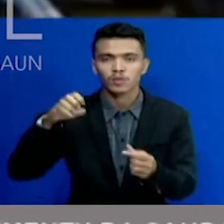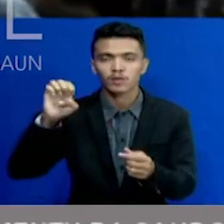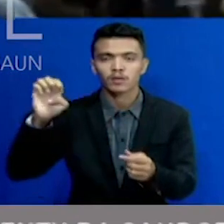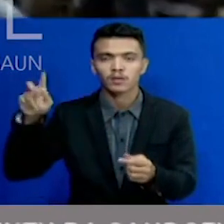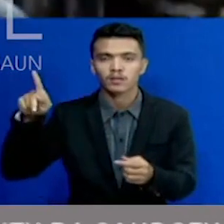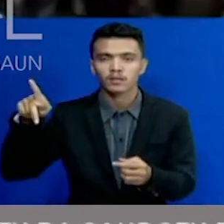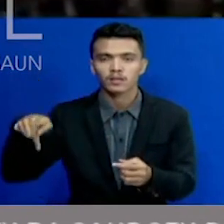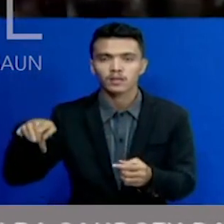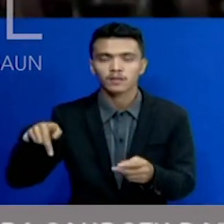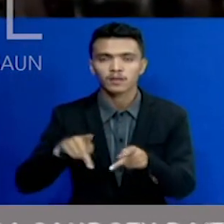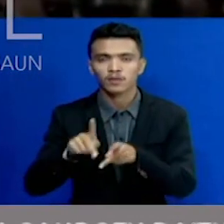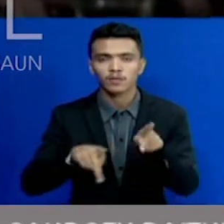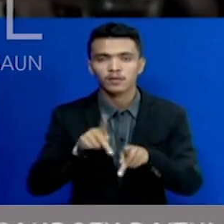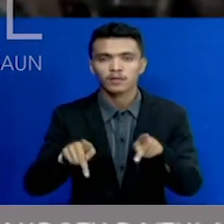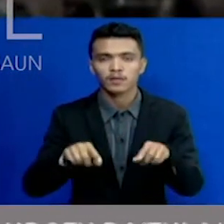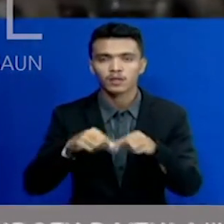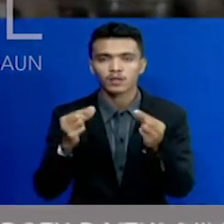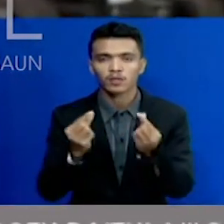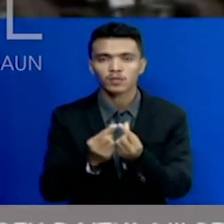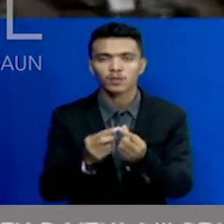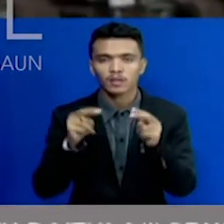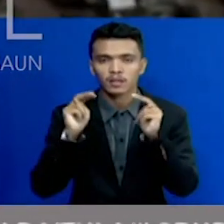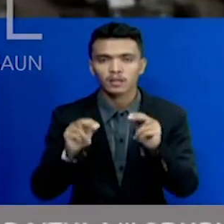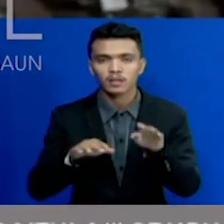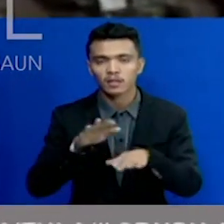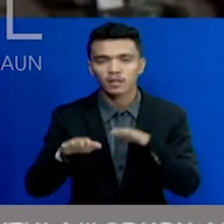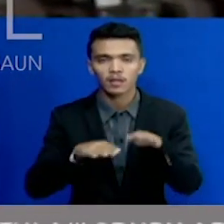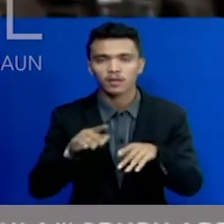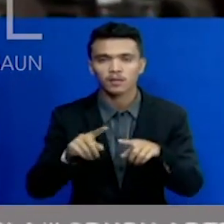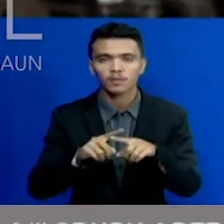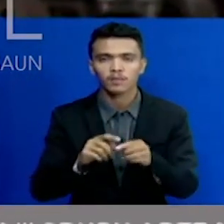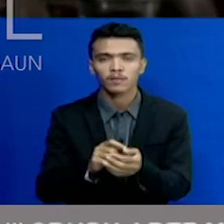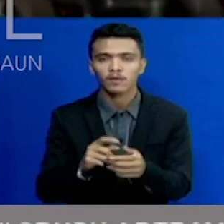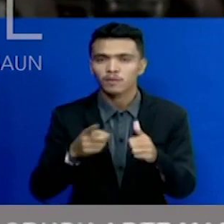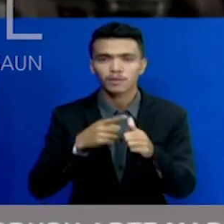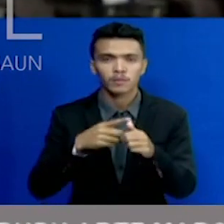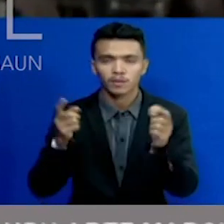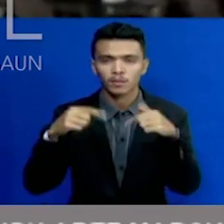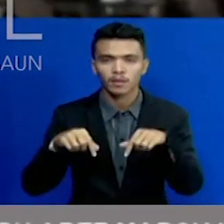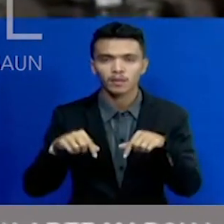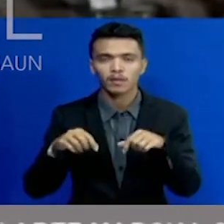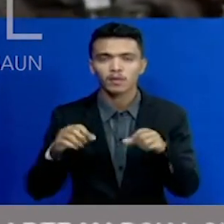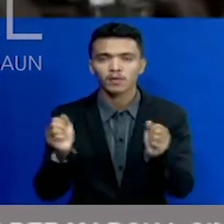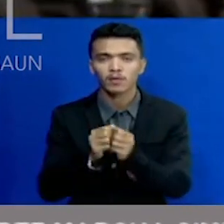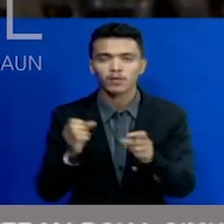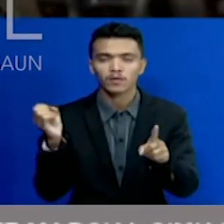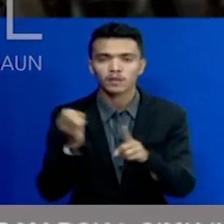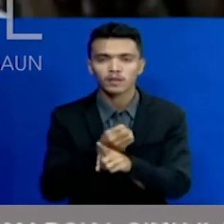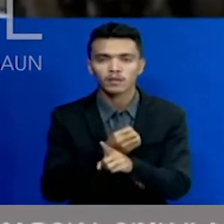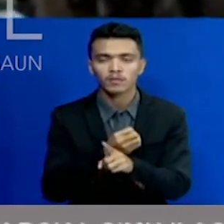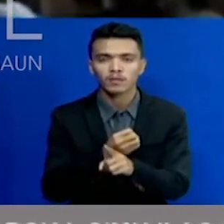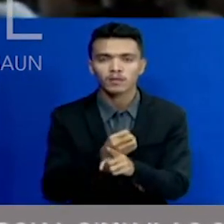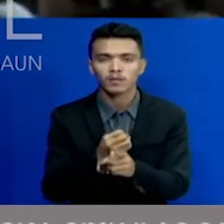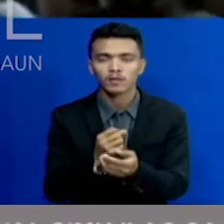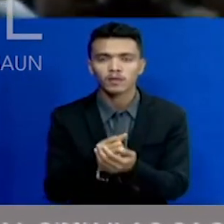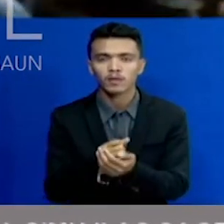ke ne semper lao, la los den foi mamai, ne primeiro vez ni mai, ni objetivo ans principal la go rebe de kolega